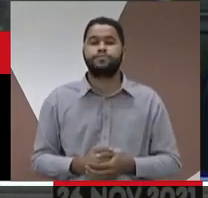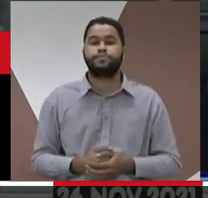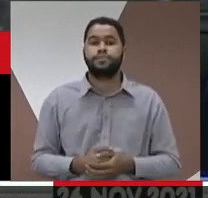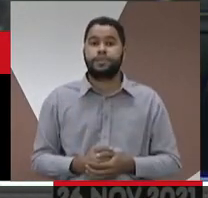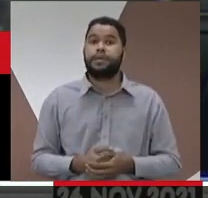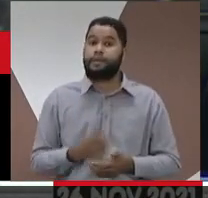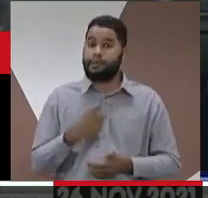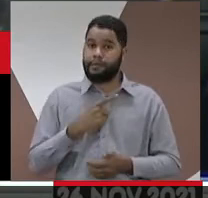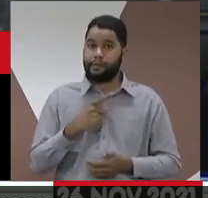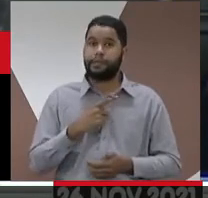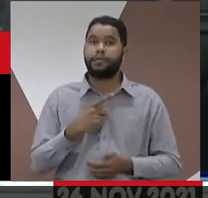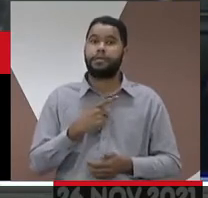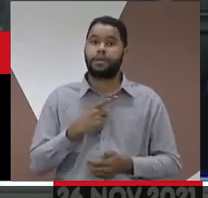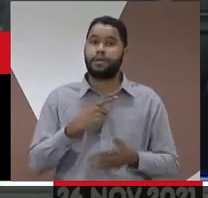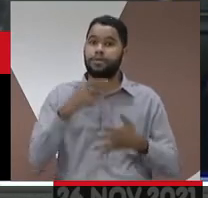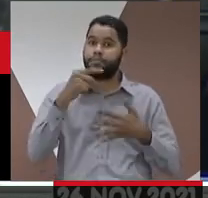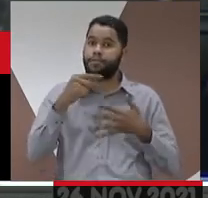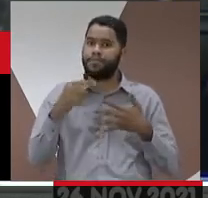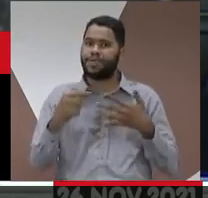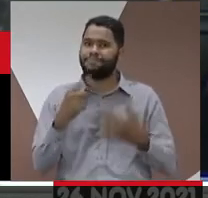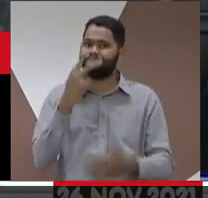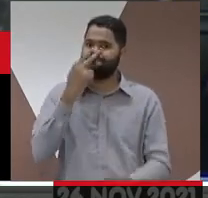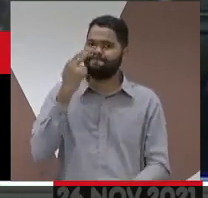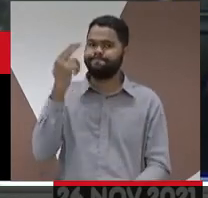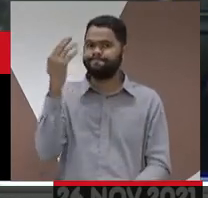ainda existem pontos obscuros